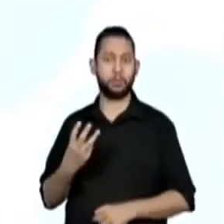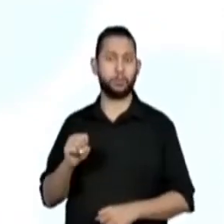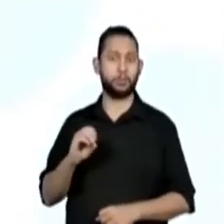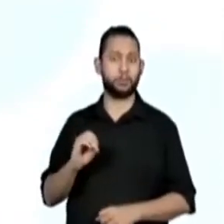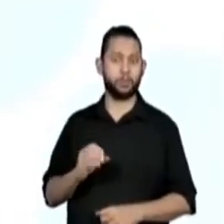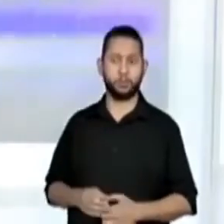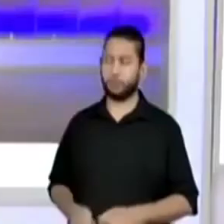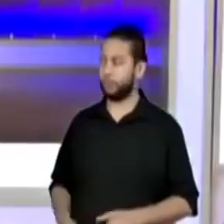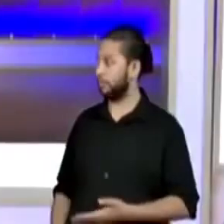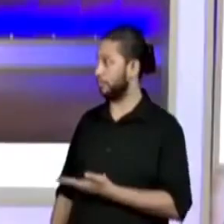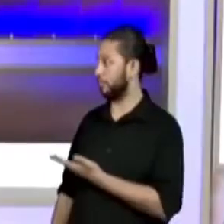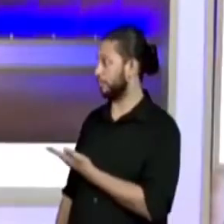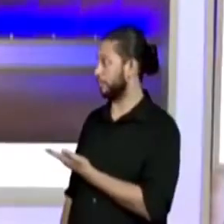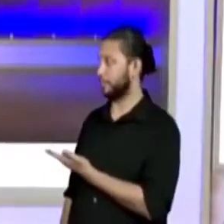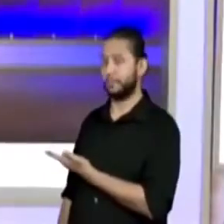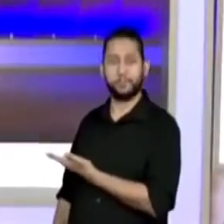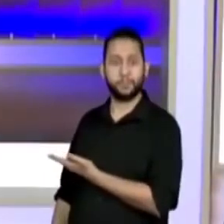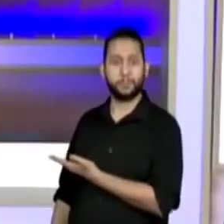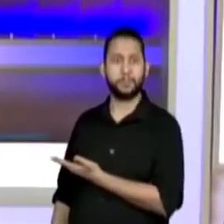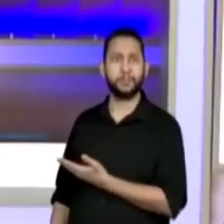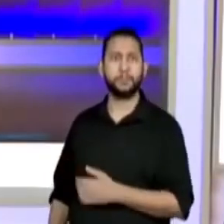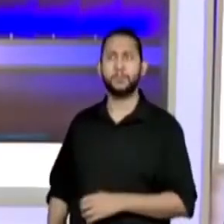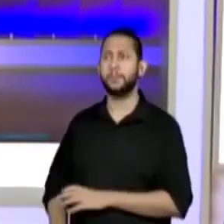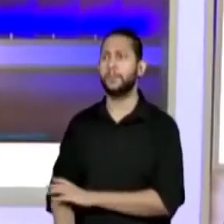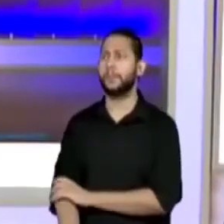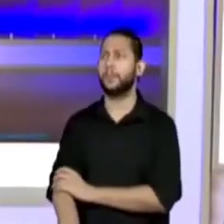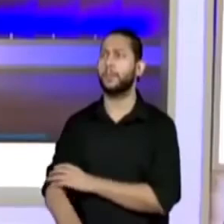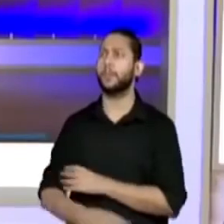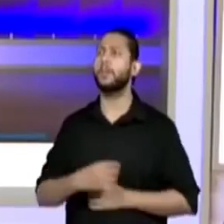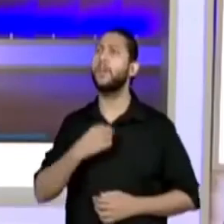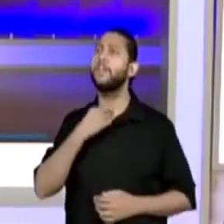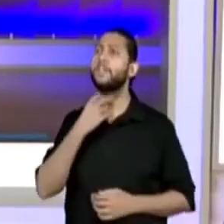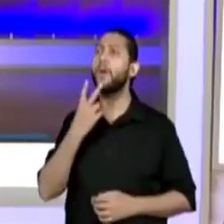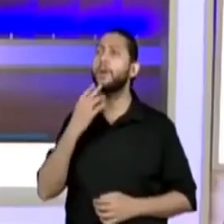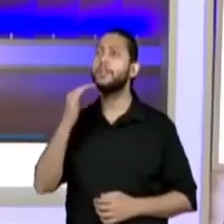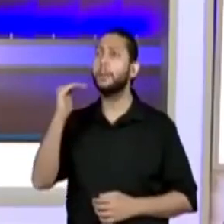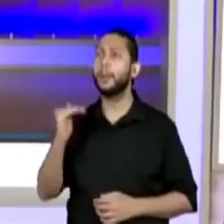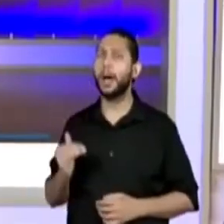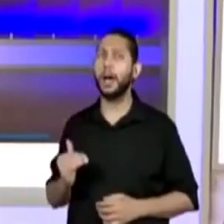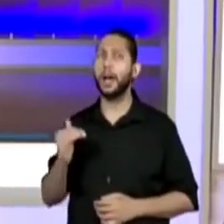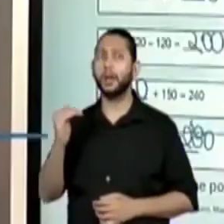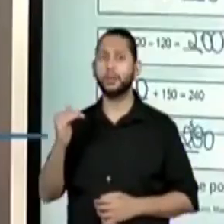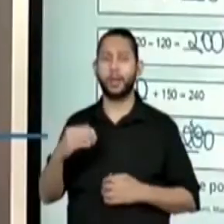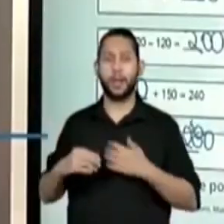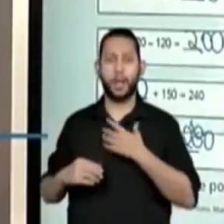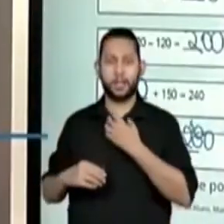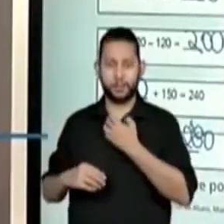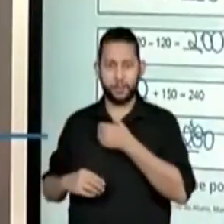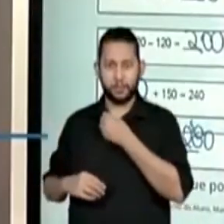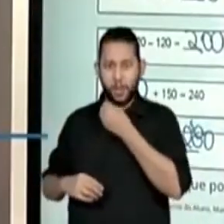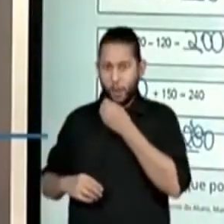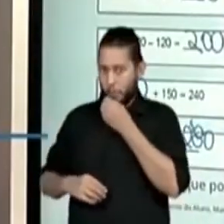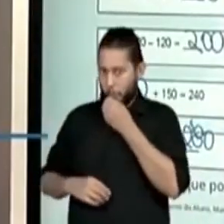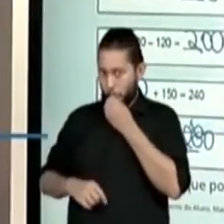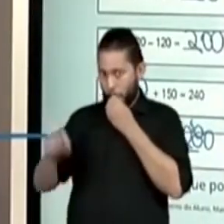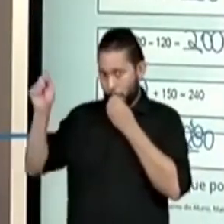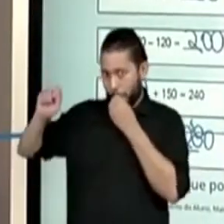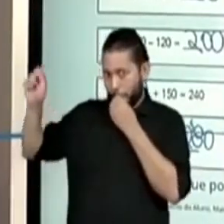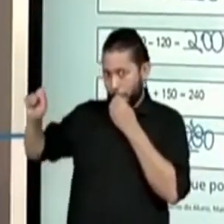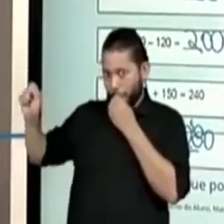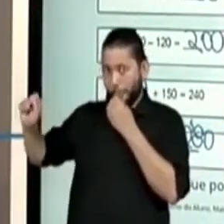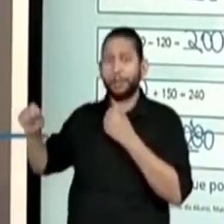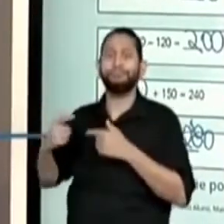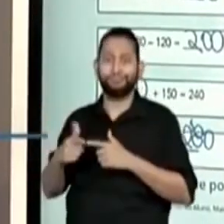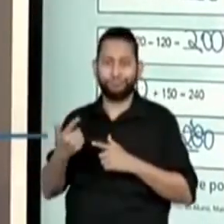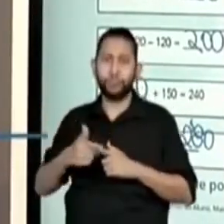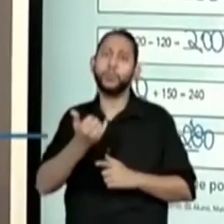vocês que olhar para vocês volume do áudio nada solta abaixo a ter mais vez que eu falo que ele na lousa atrapalha que microfone que prestar atenção